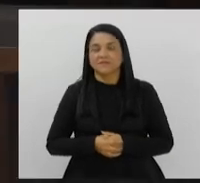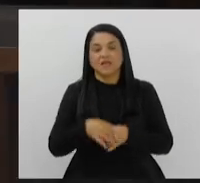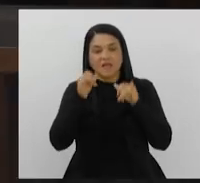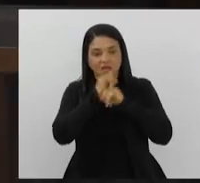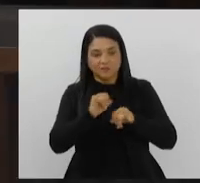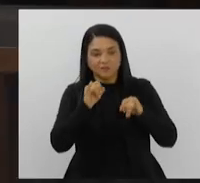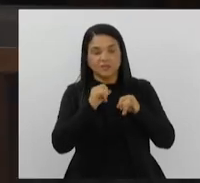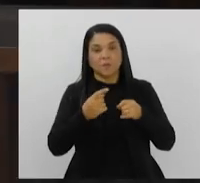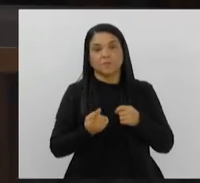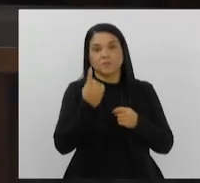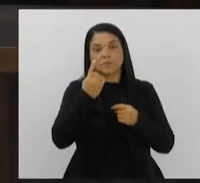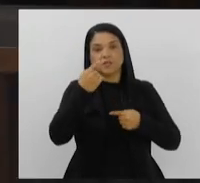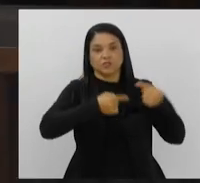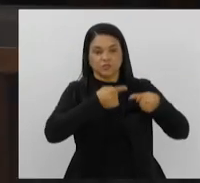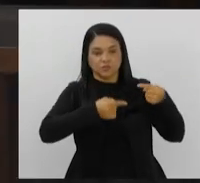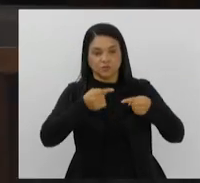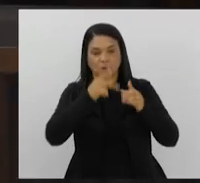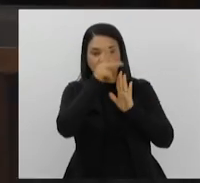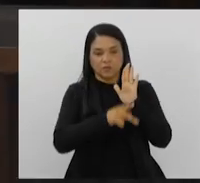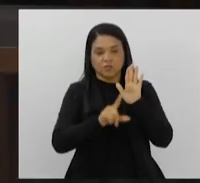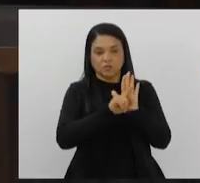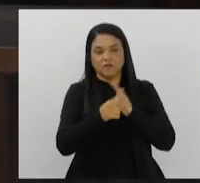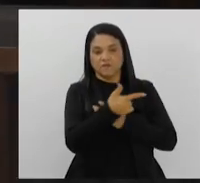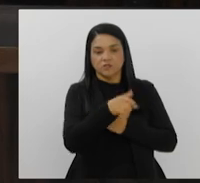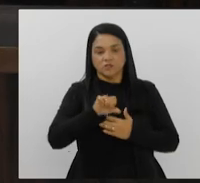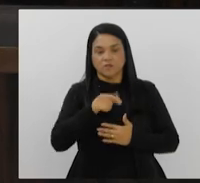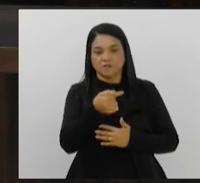Anuncio, em primeira discussão, projeto de lei